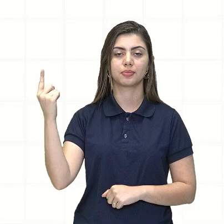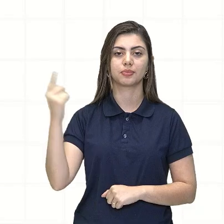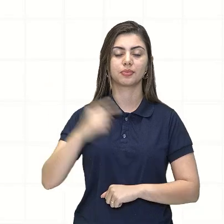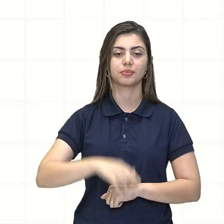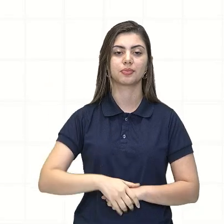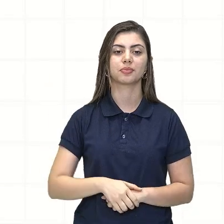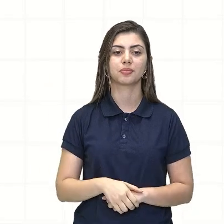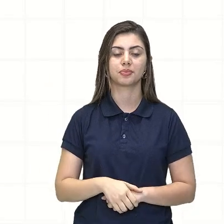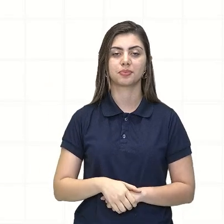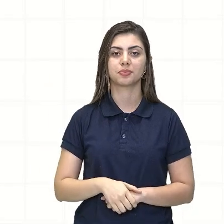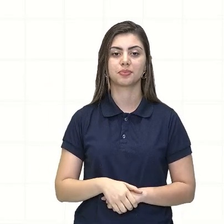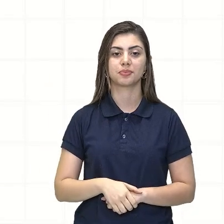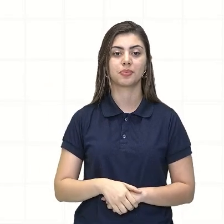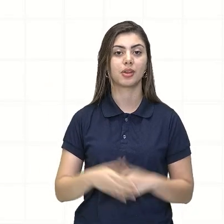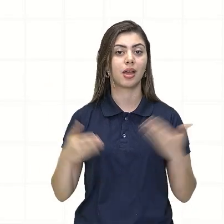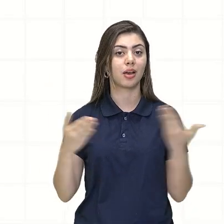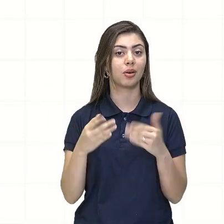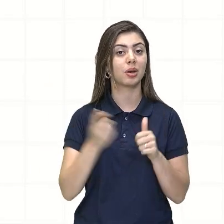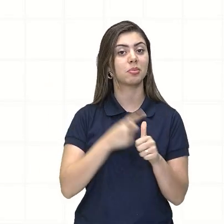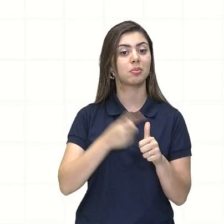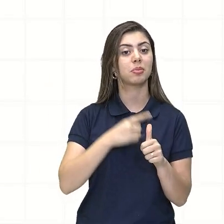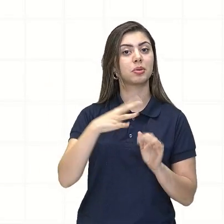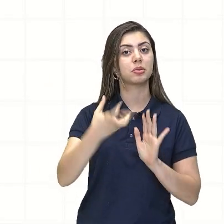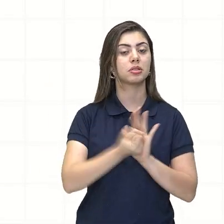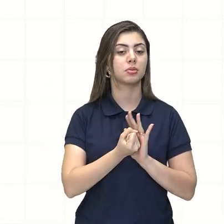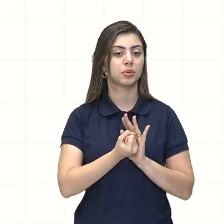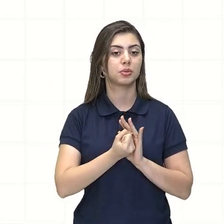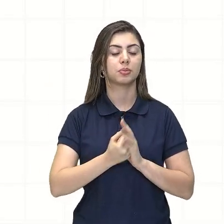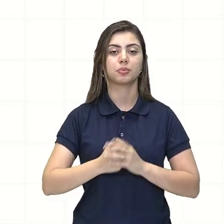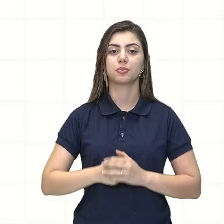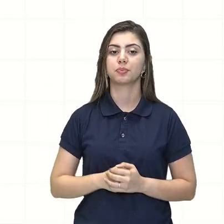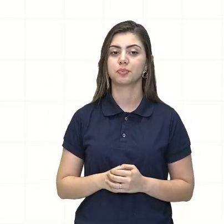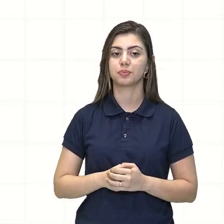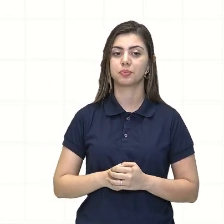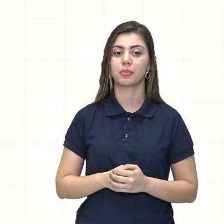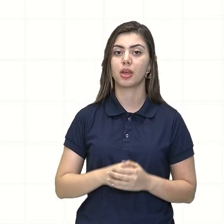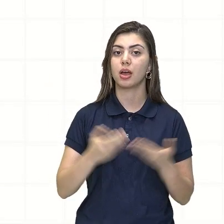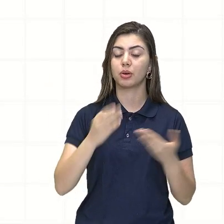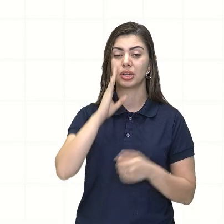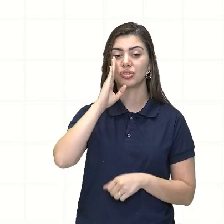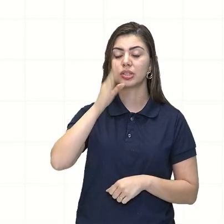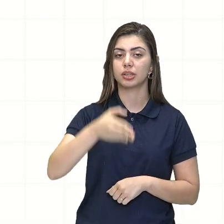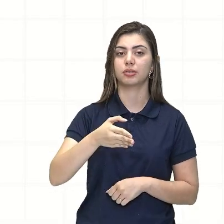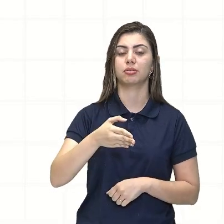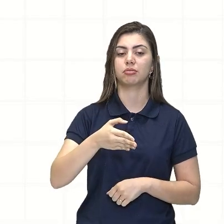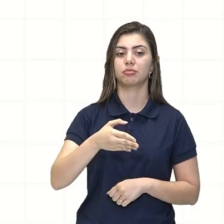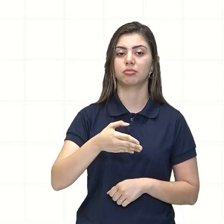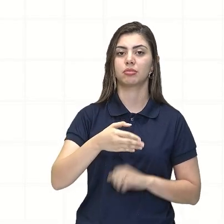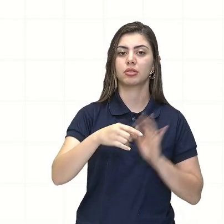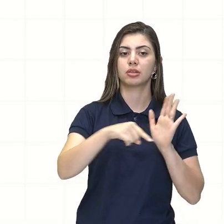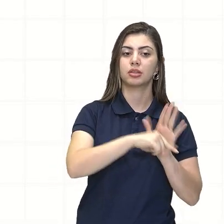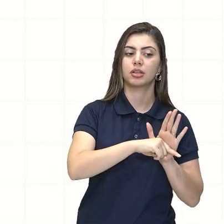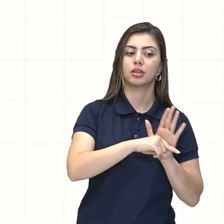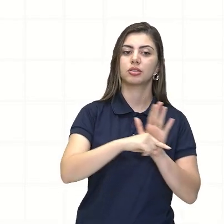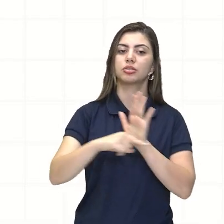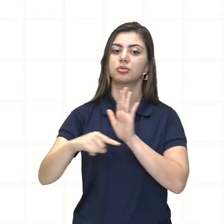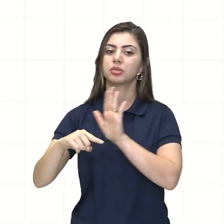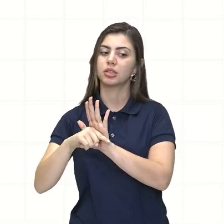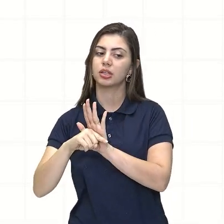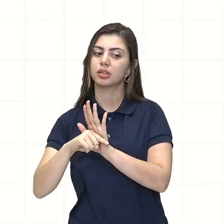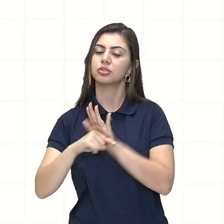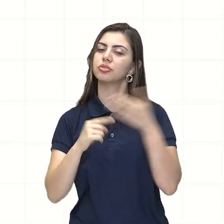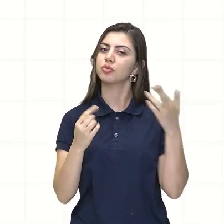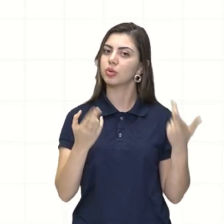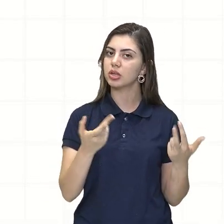Tá? Vamos lá pelo nosso jogo de sinal. Vamos direto para os sinais. Os dois números possuem